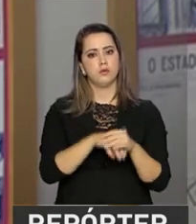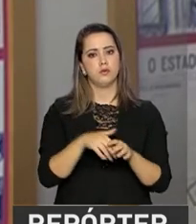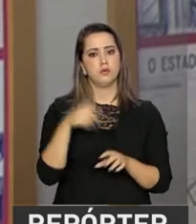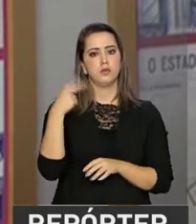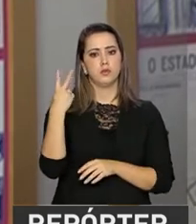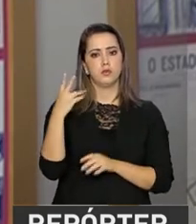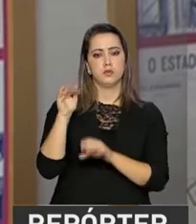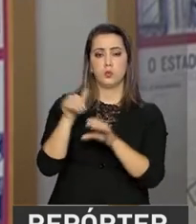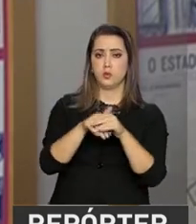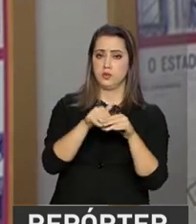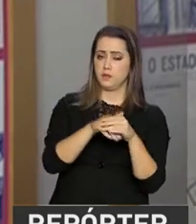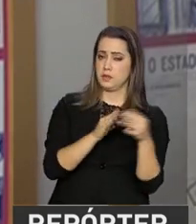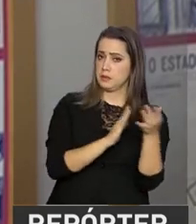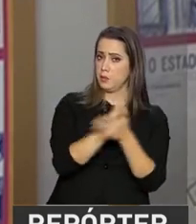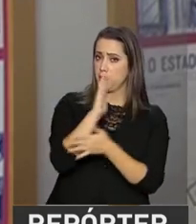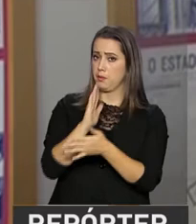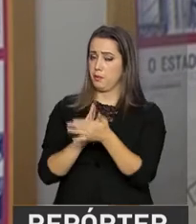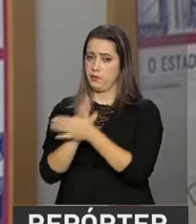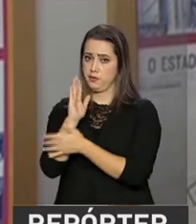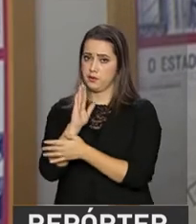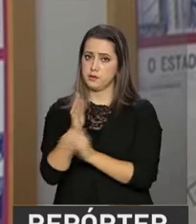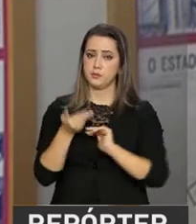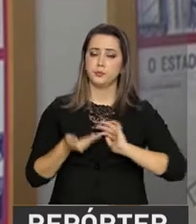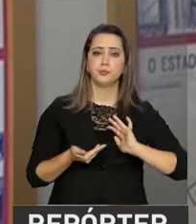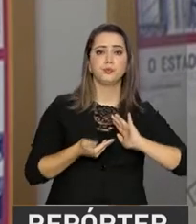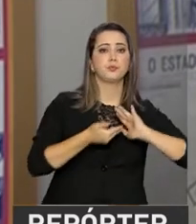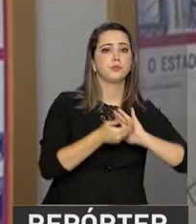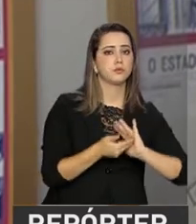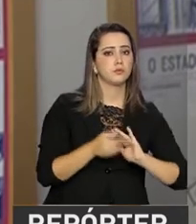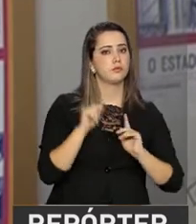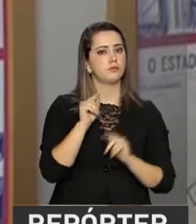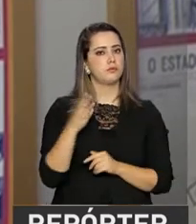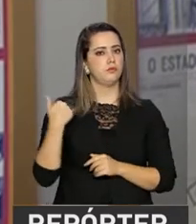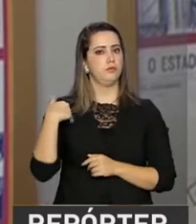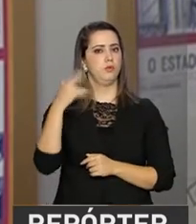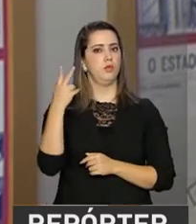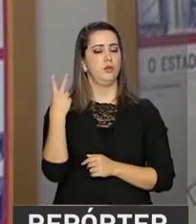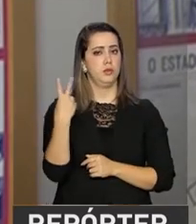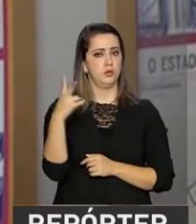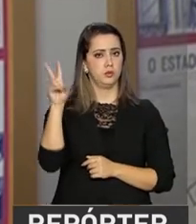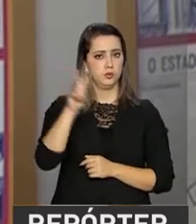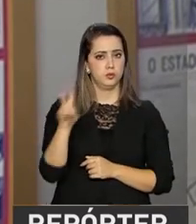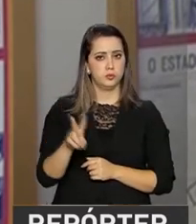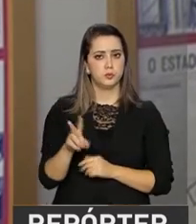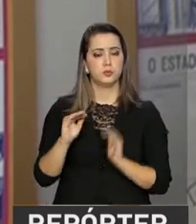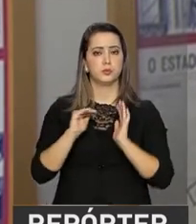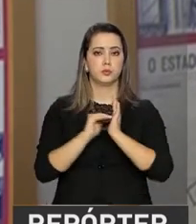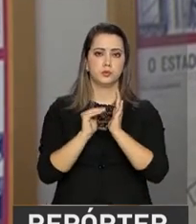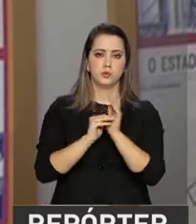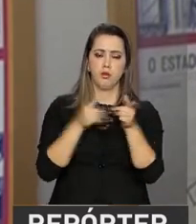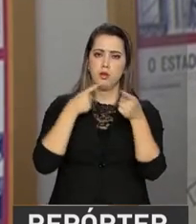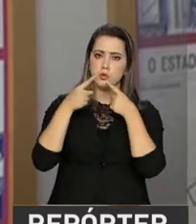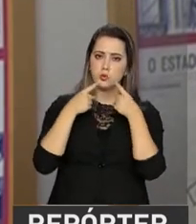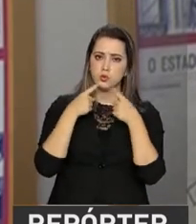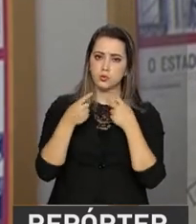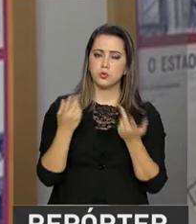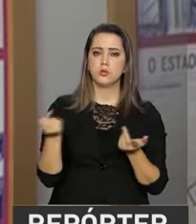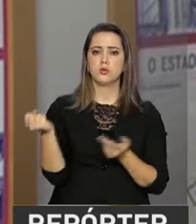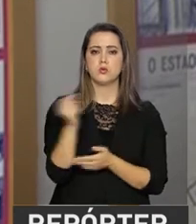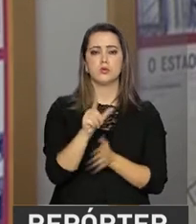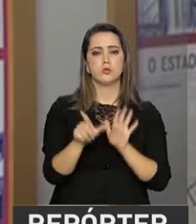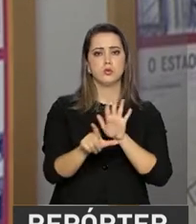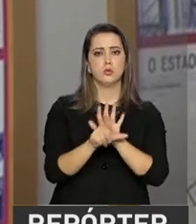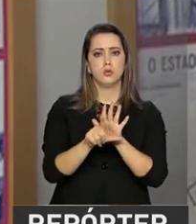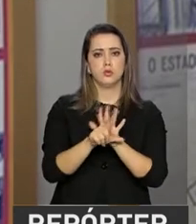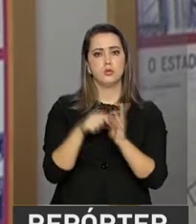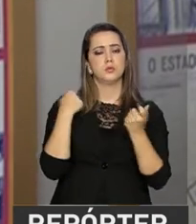turnos para ser aprovada na câmara dos deputados e em mais dois turnos no senado a discussão sobre a reforma da previdência